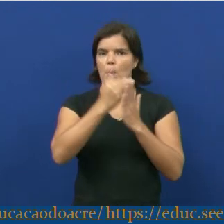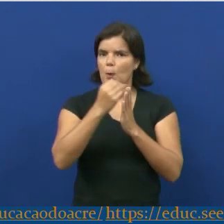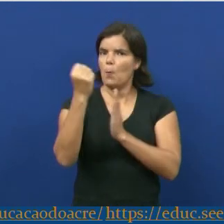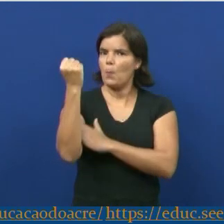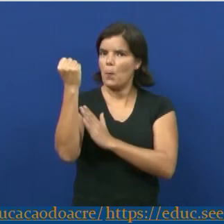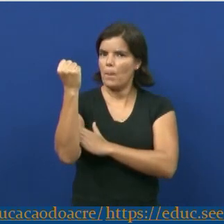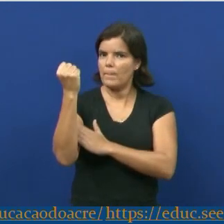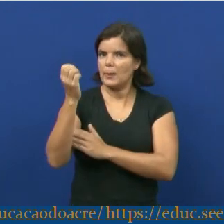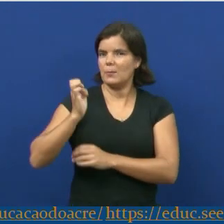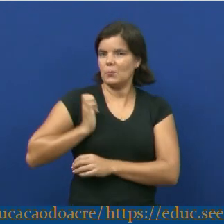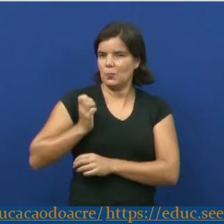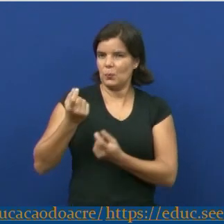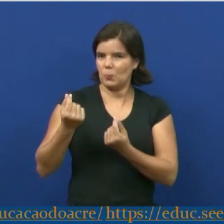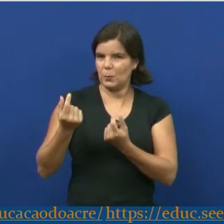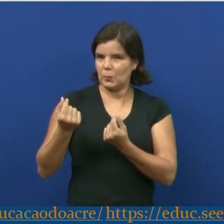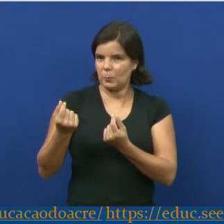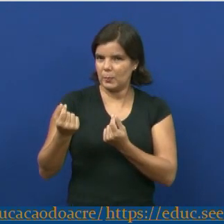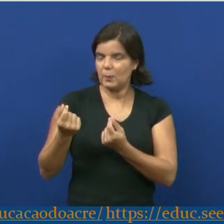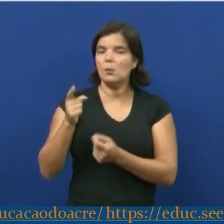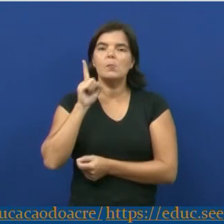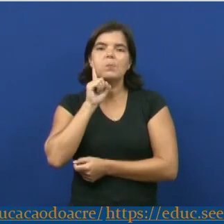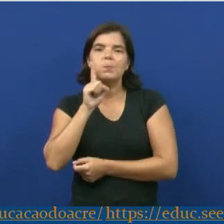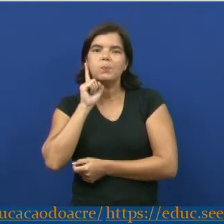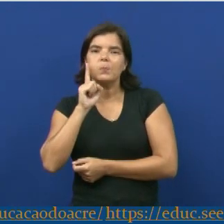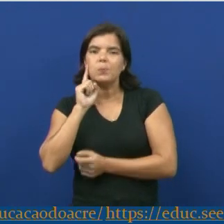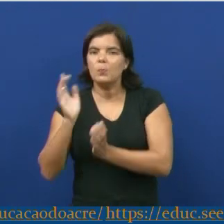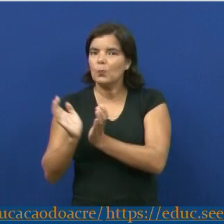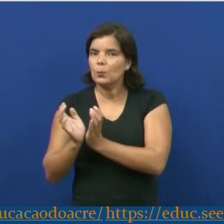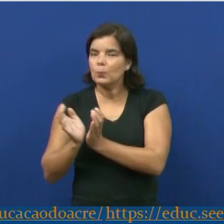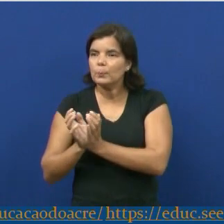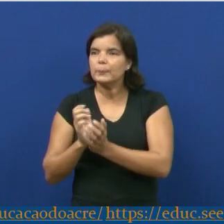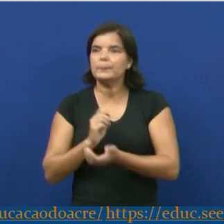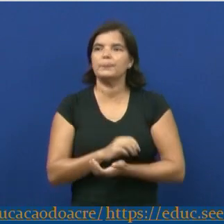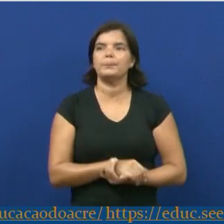da nobreza e do parlamento inglês?